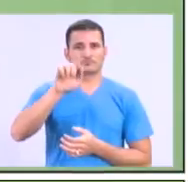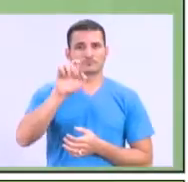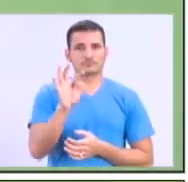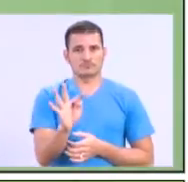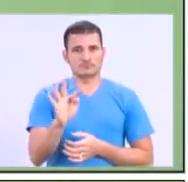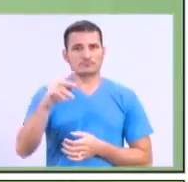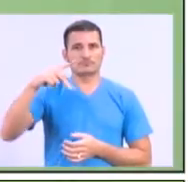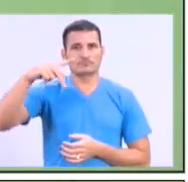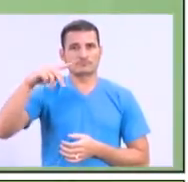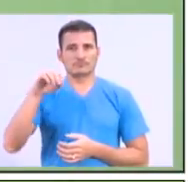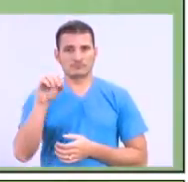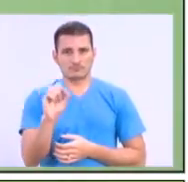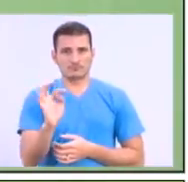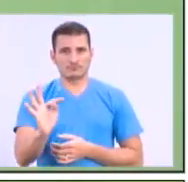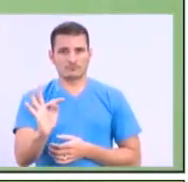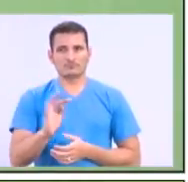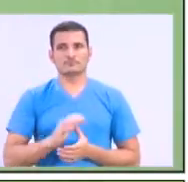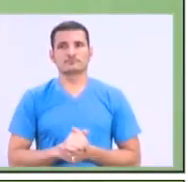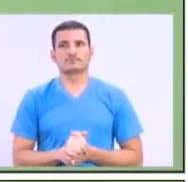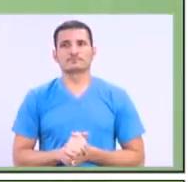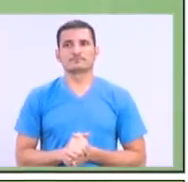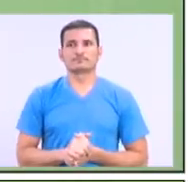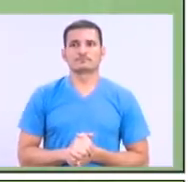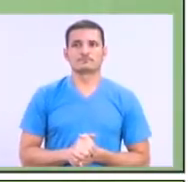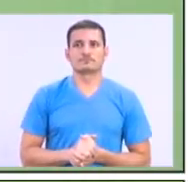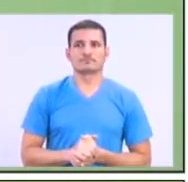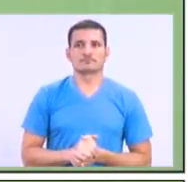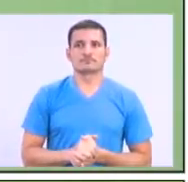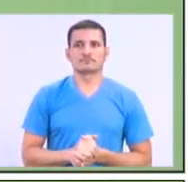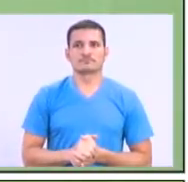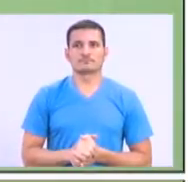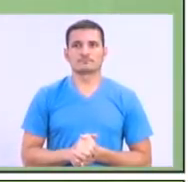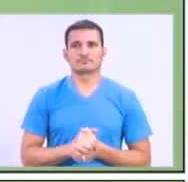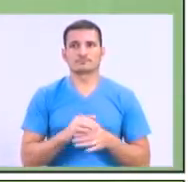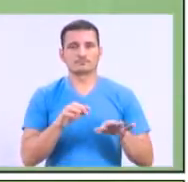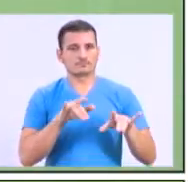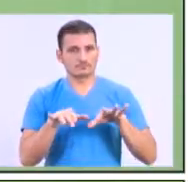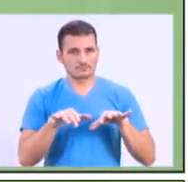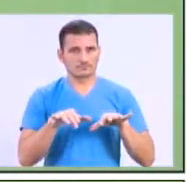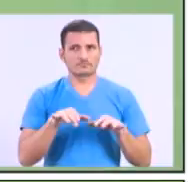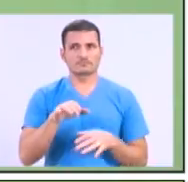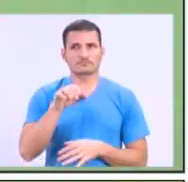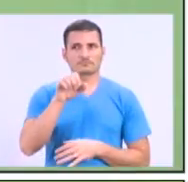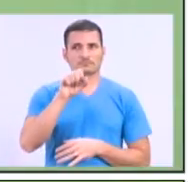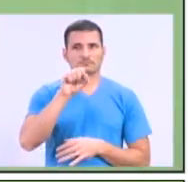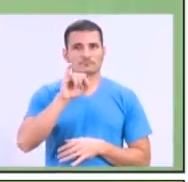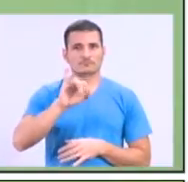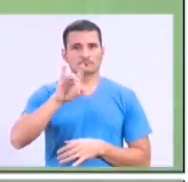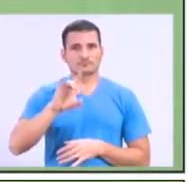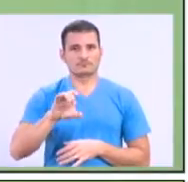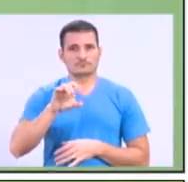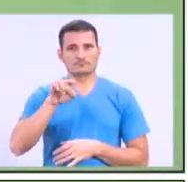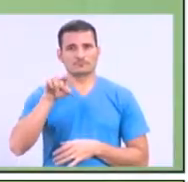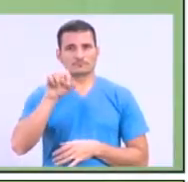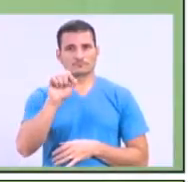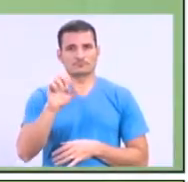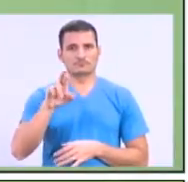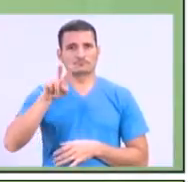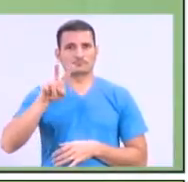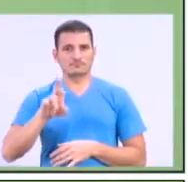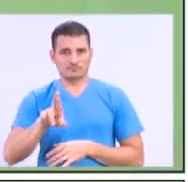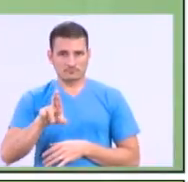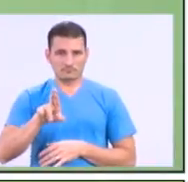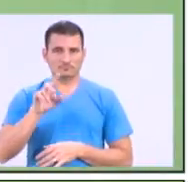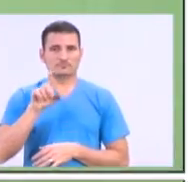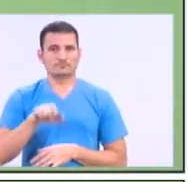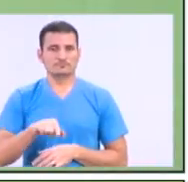POST. Vamos falar de programação side server. Basicamente, essa programação side server é